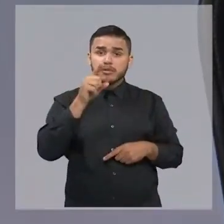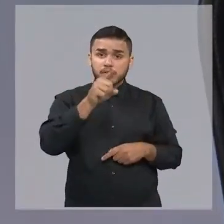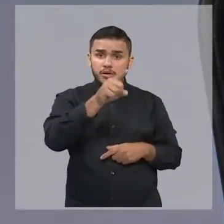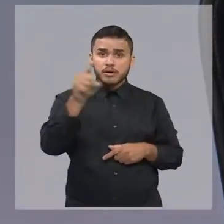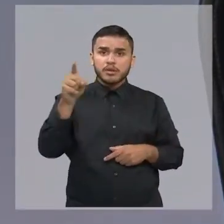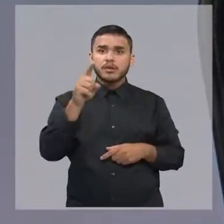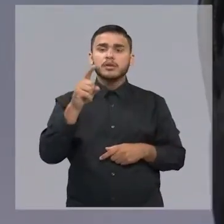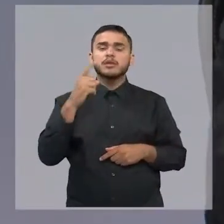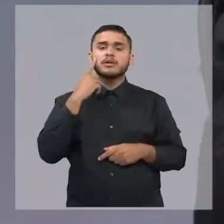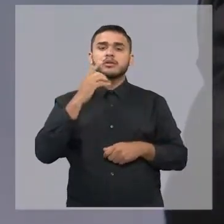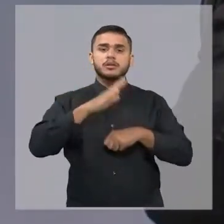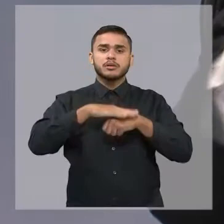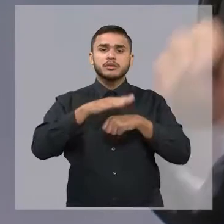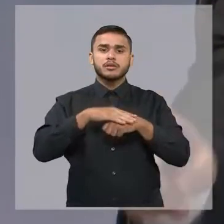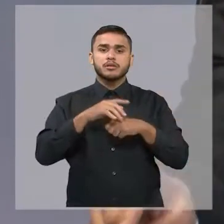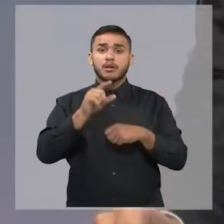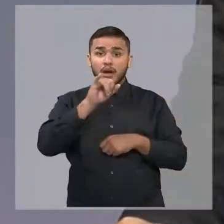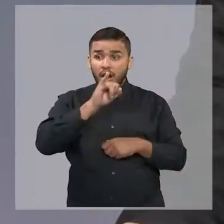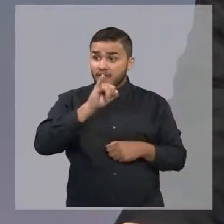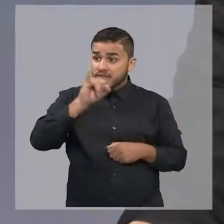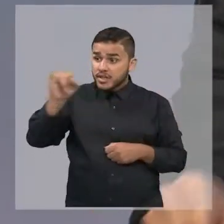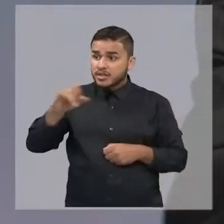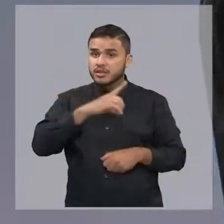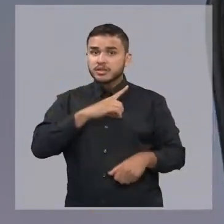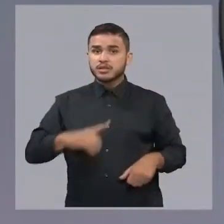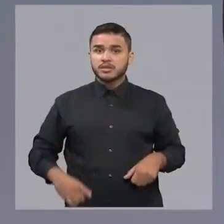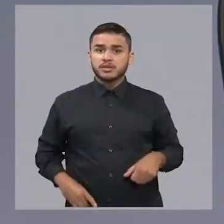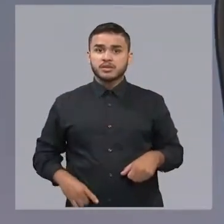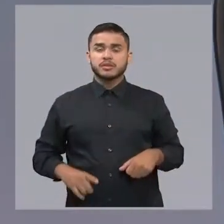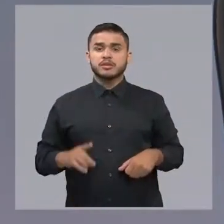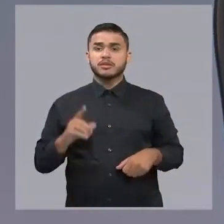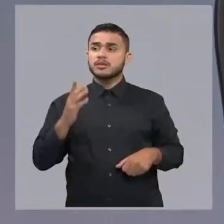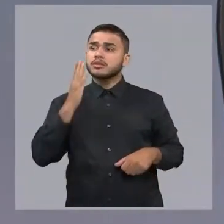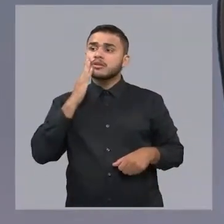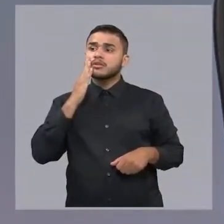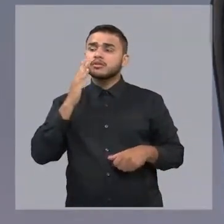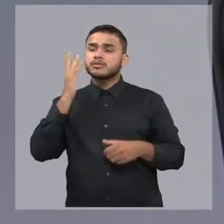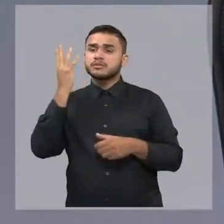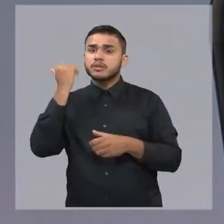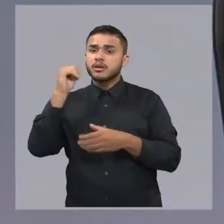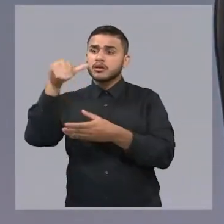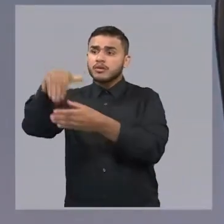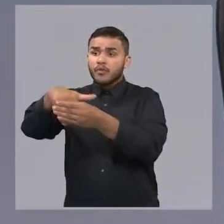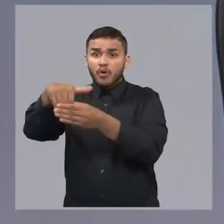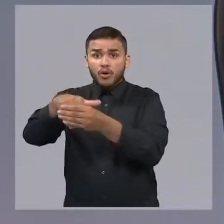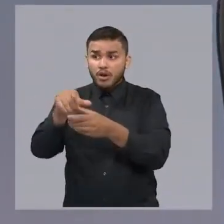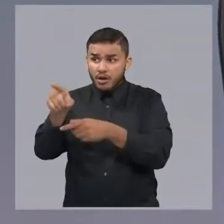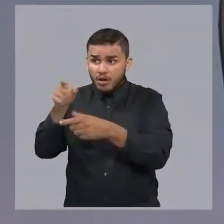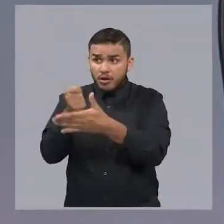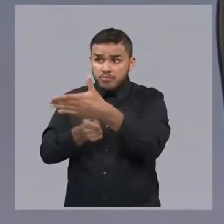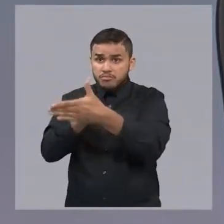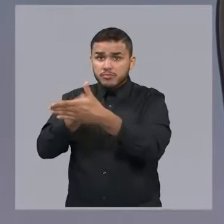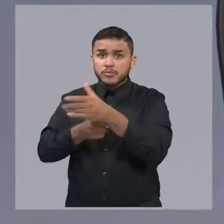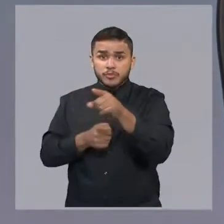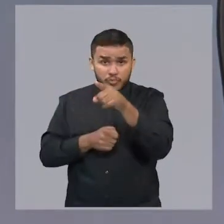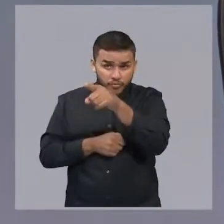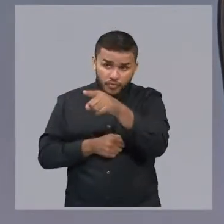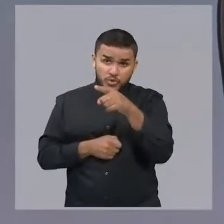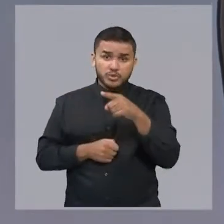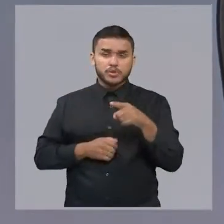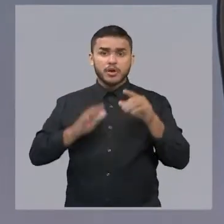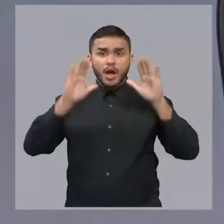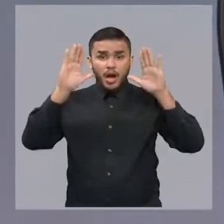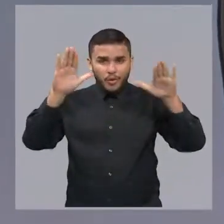telespectador, acionasse o seu deputado para que ele votasse na reforma da Previdência. Se lembrar quem votou. Que você fosse no aeroporto e pedisse para